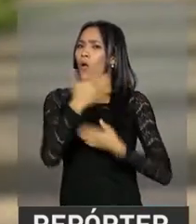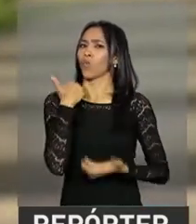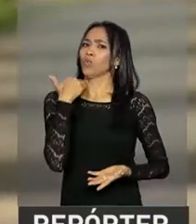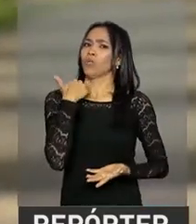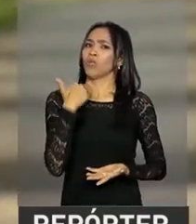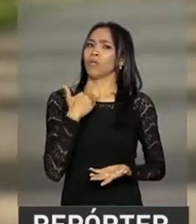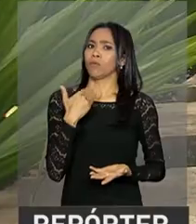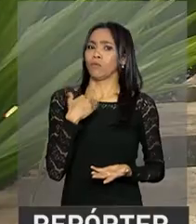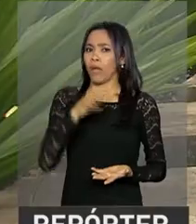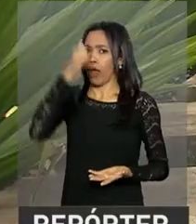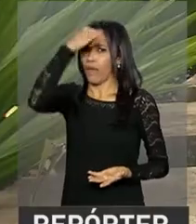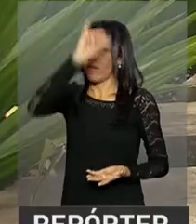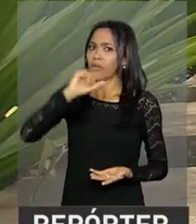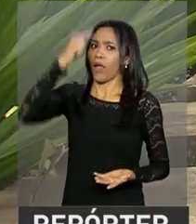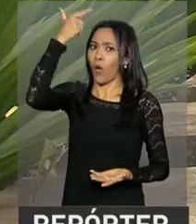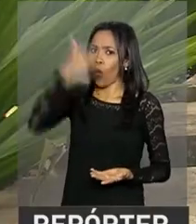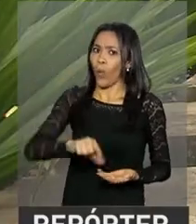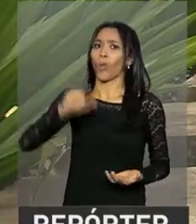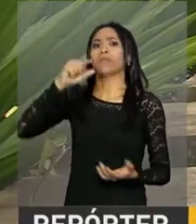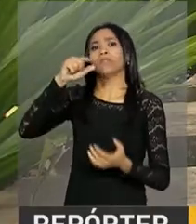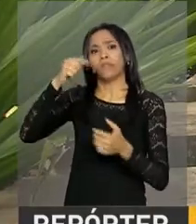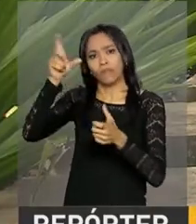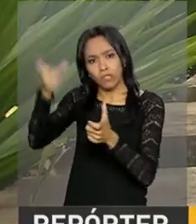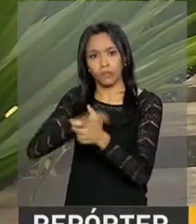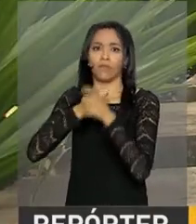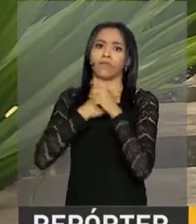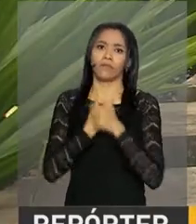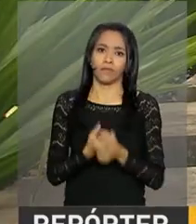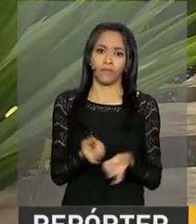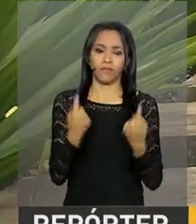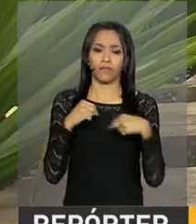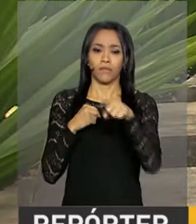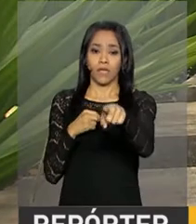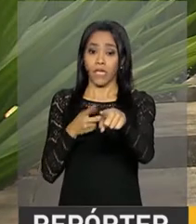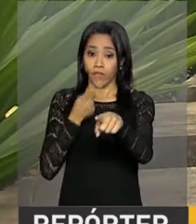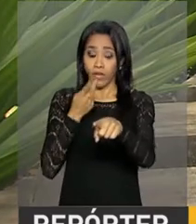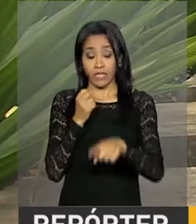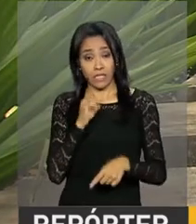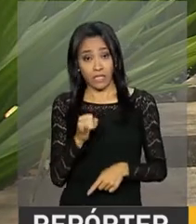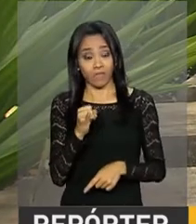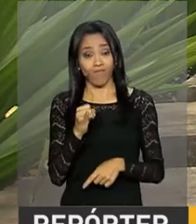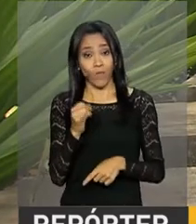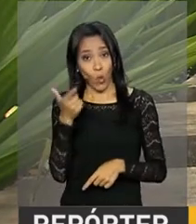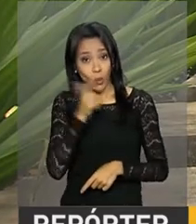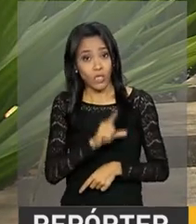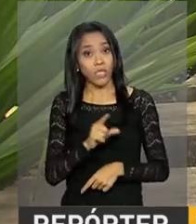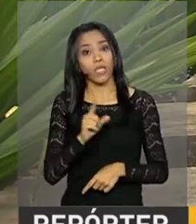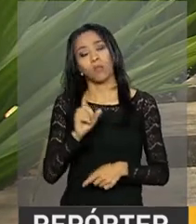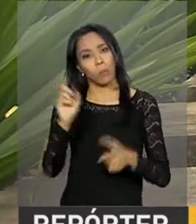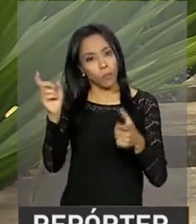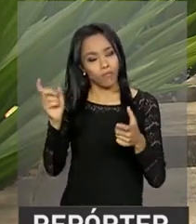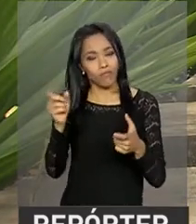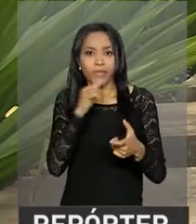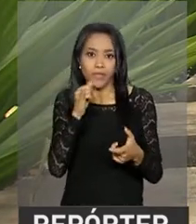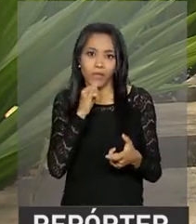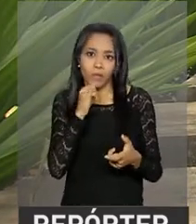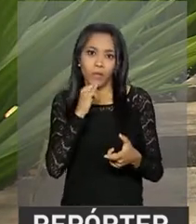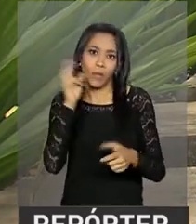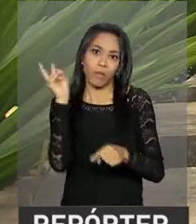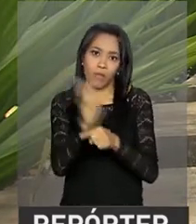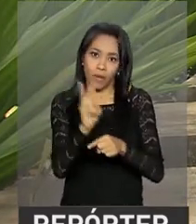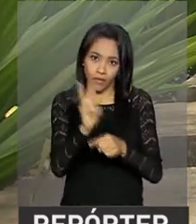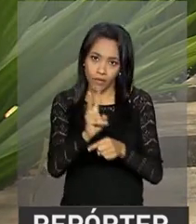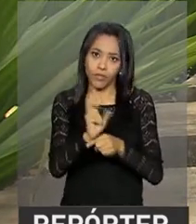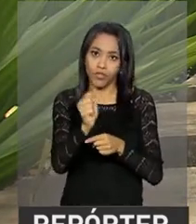em outra dívida que ele tiver a possibilidade de se obter crédito consignado junto a um órgão ou entidade